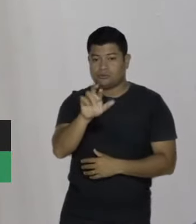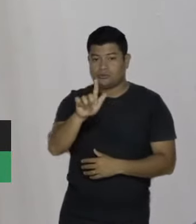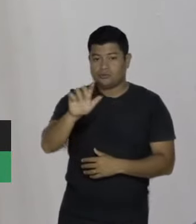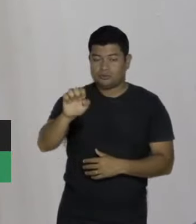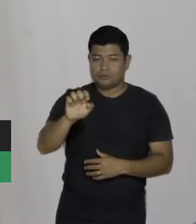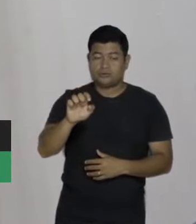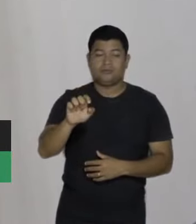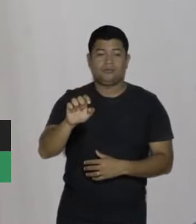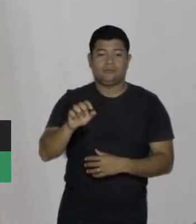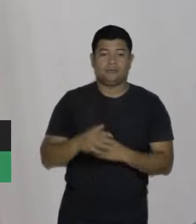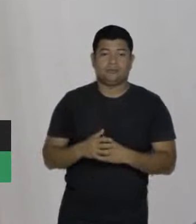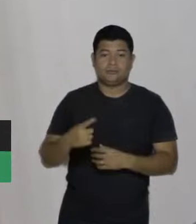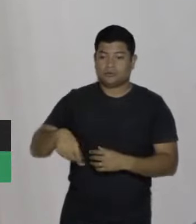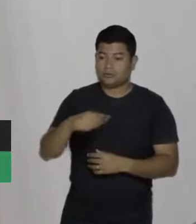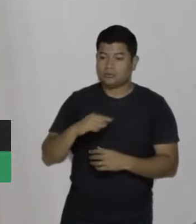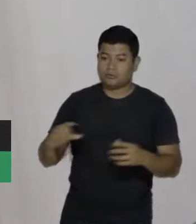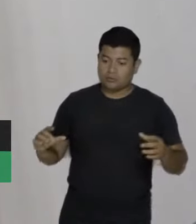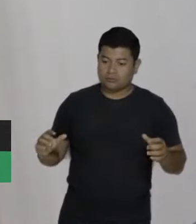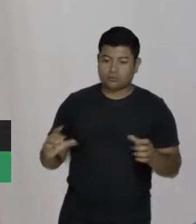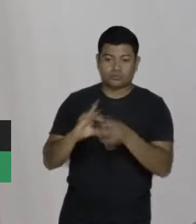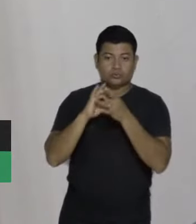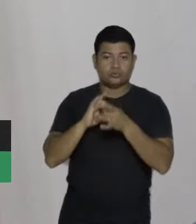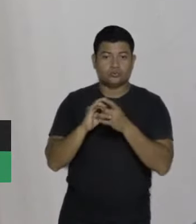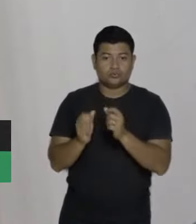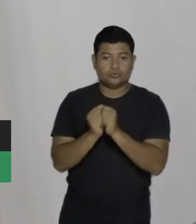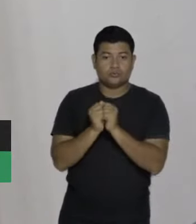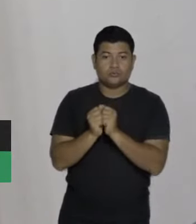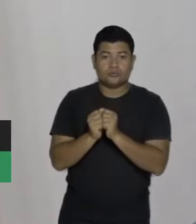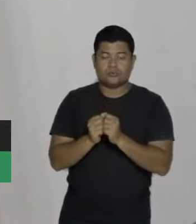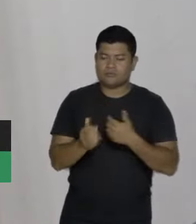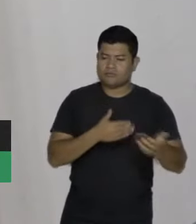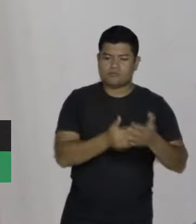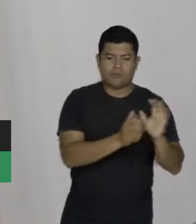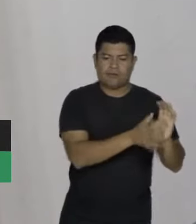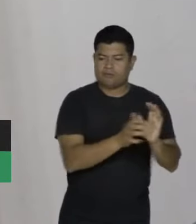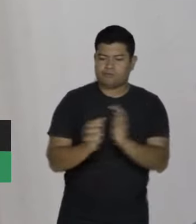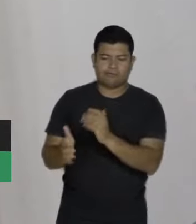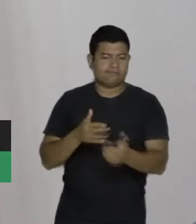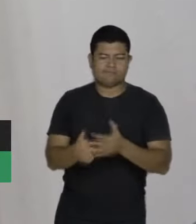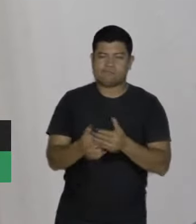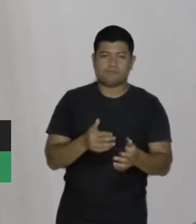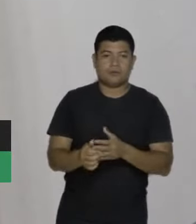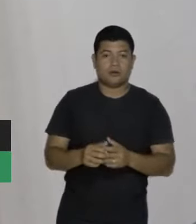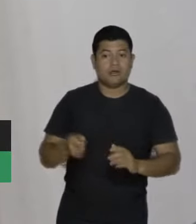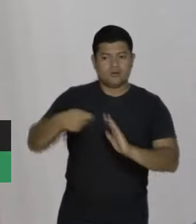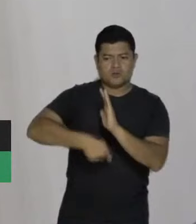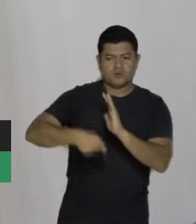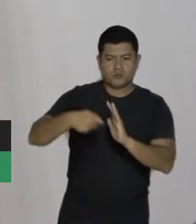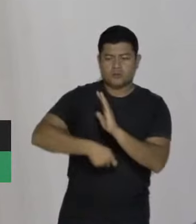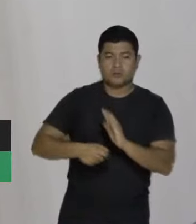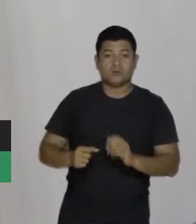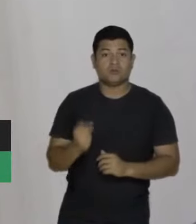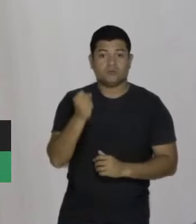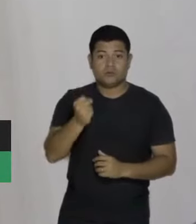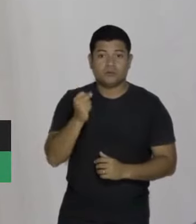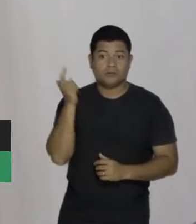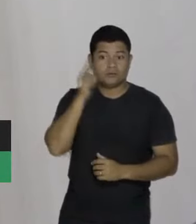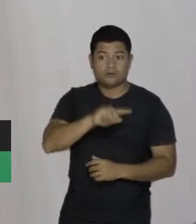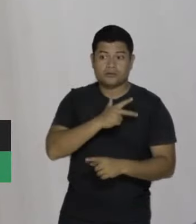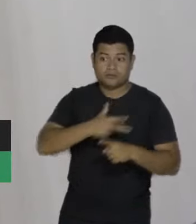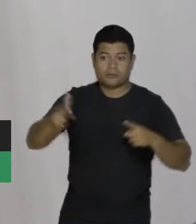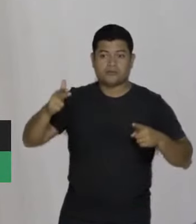somando esforços e independente de questão partidária. Foi uma luta intensa, mas obtivemos vitória. Em 21